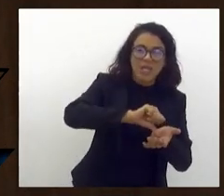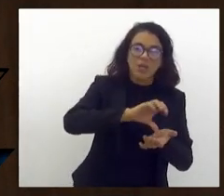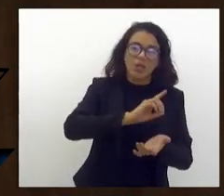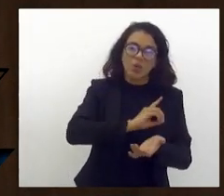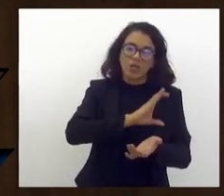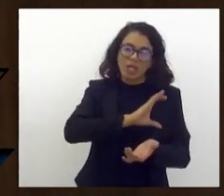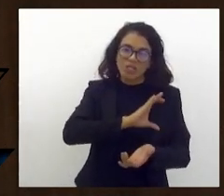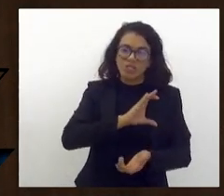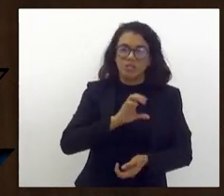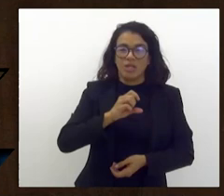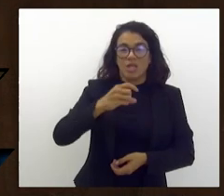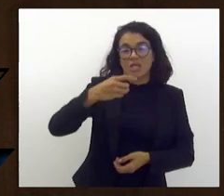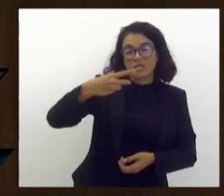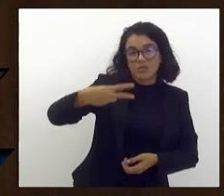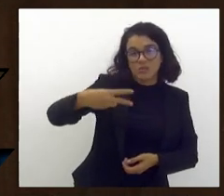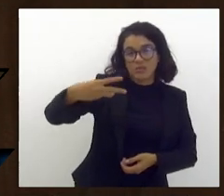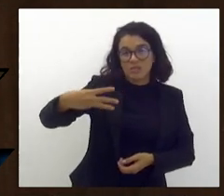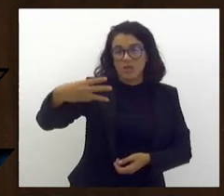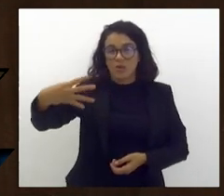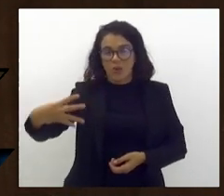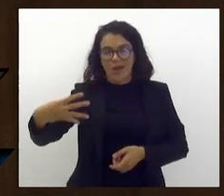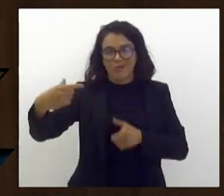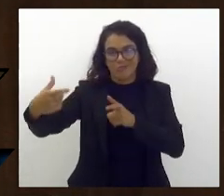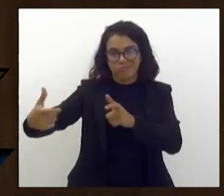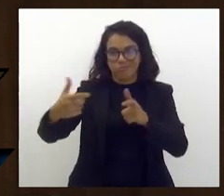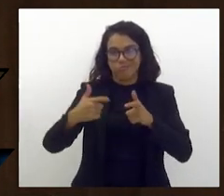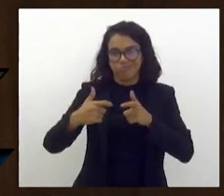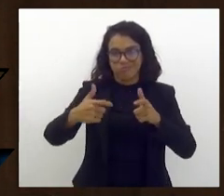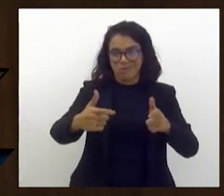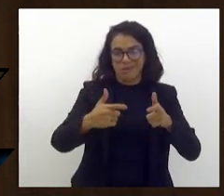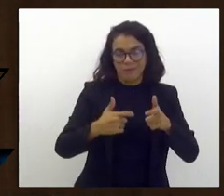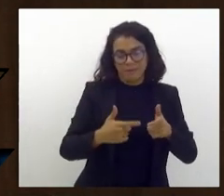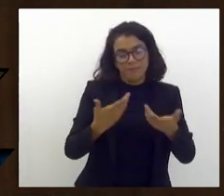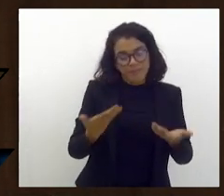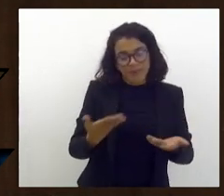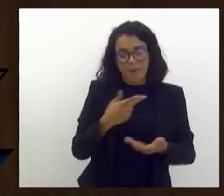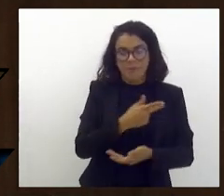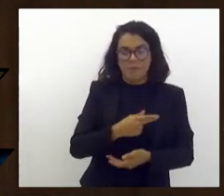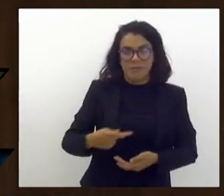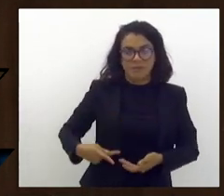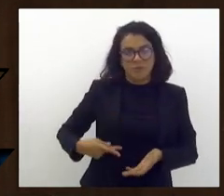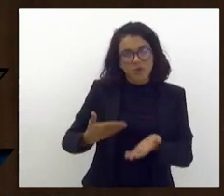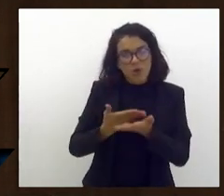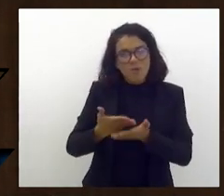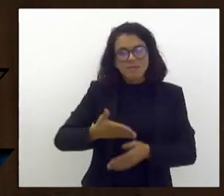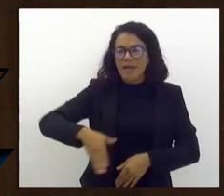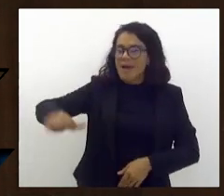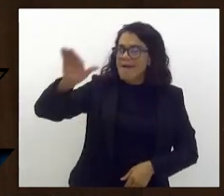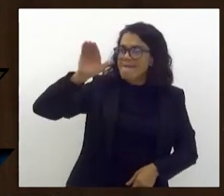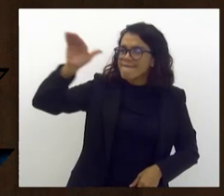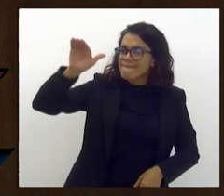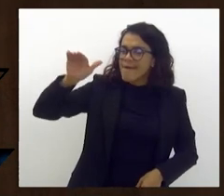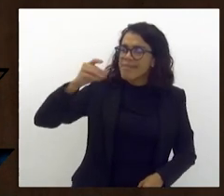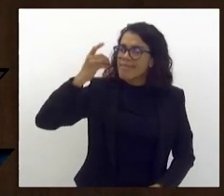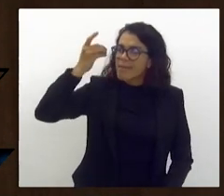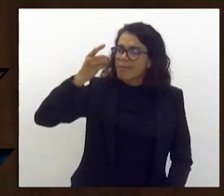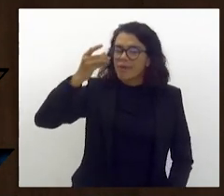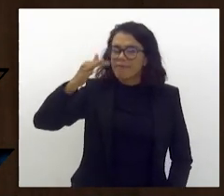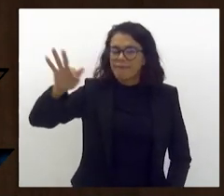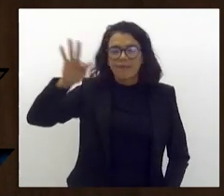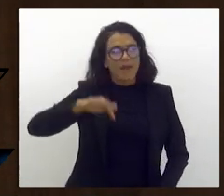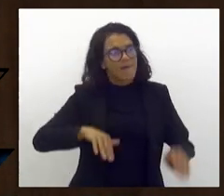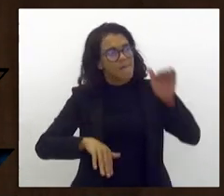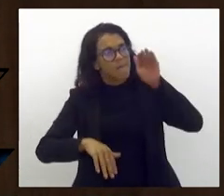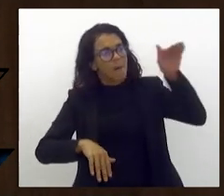segundo, o terceiro, o quarto distrito. Então precisamos mais do que nunca, senhora presidente, começar a cobrar dos deputados federais e dos senadores para que